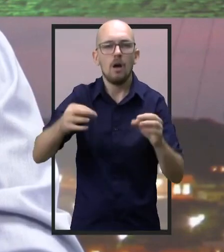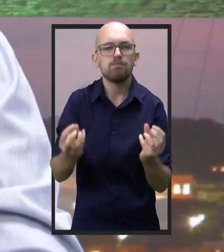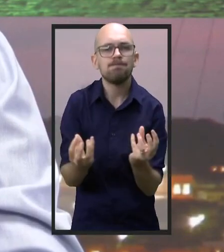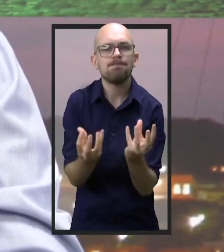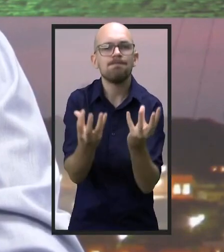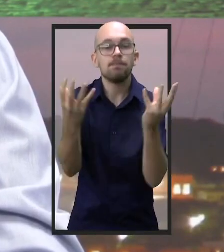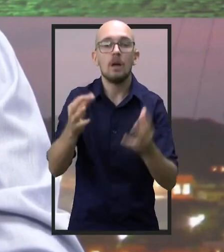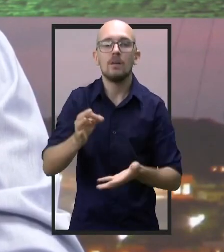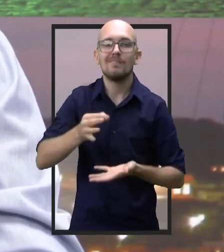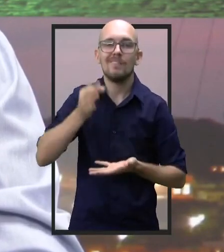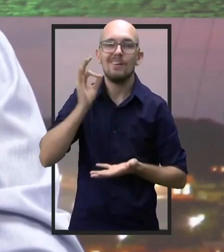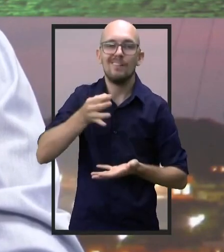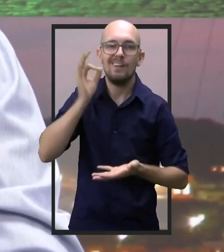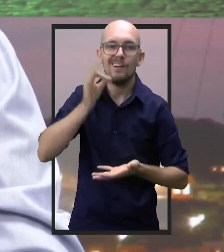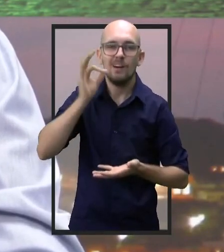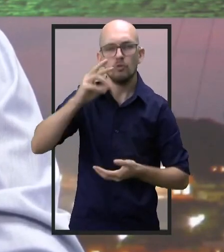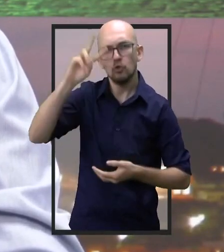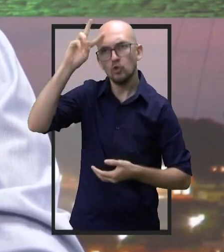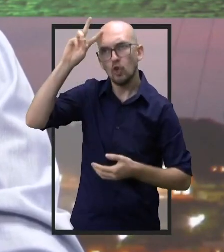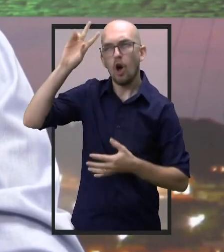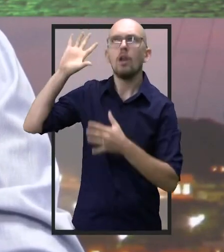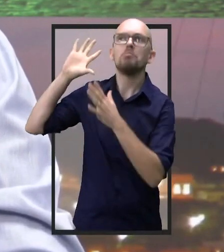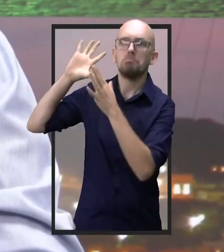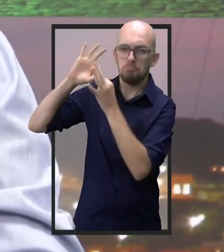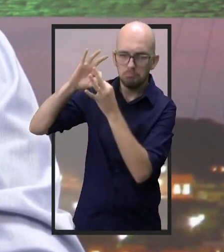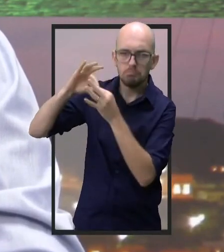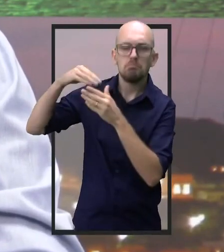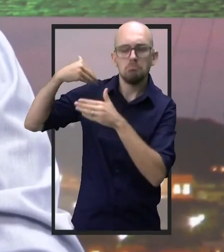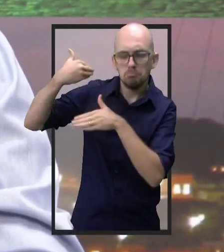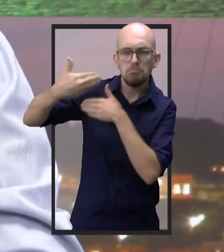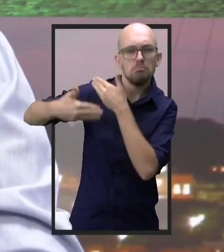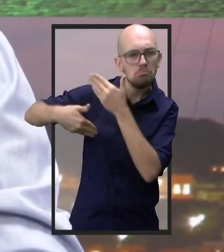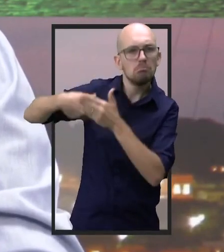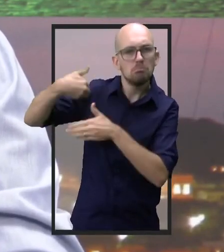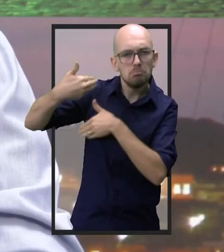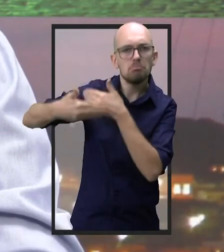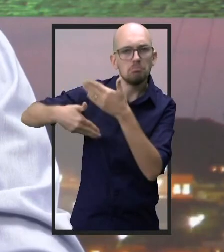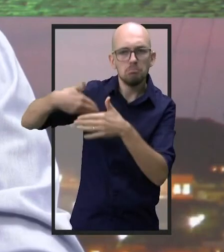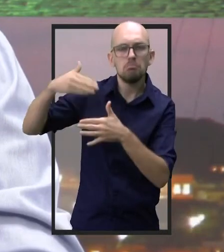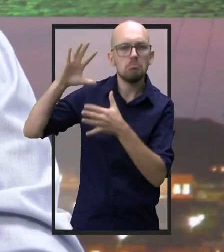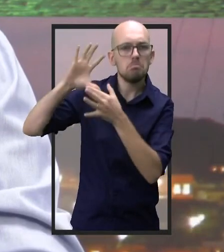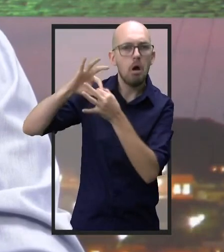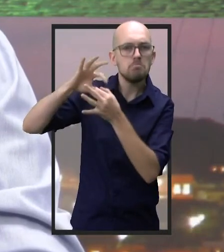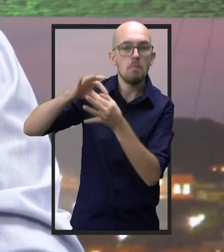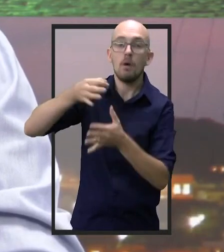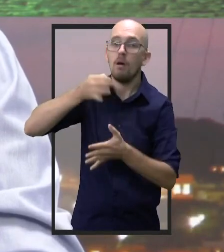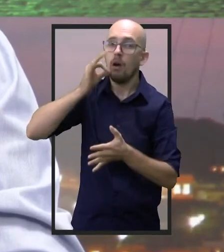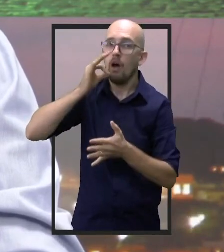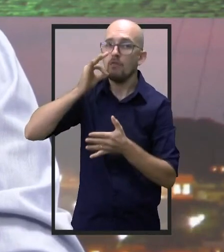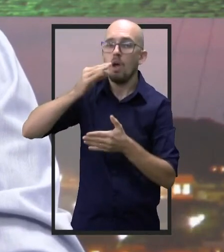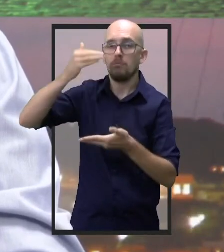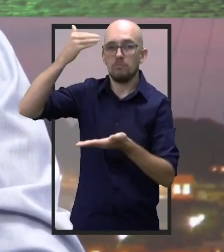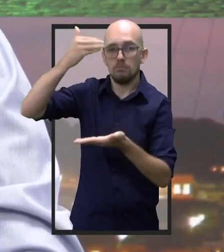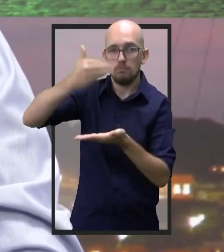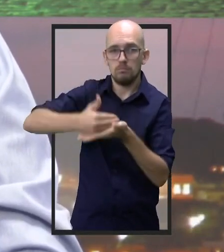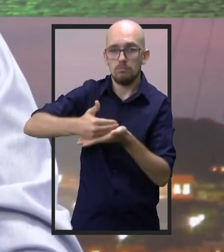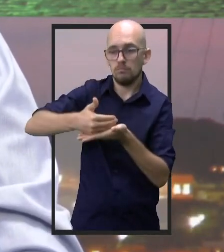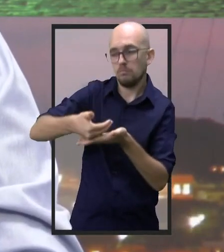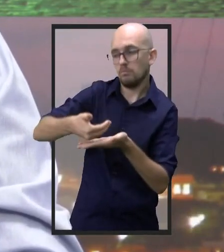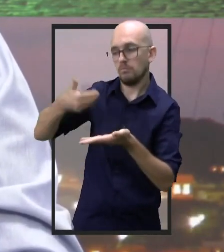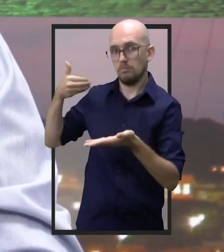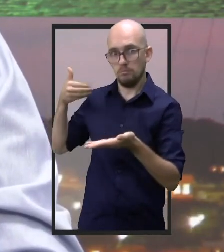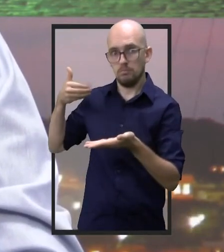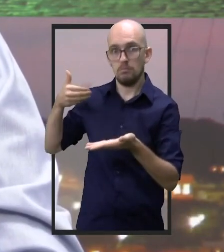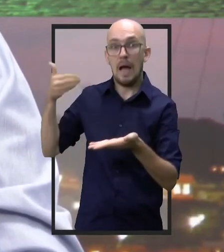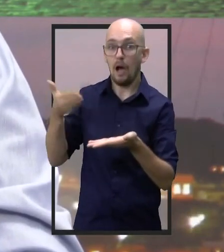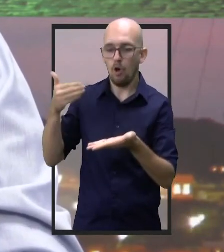a história, fez sua história, seu contexto, sua geografia, está contextualizado o café da sua importância. E estamos